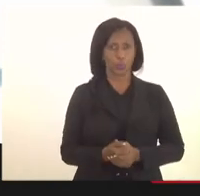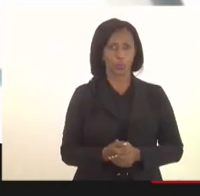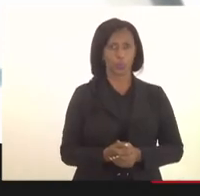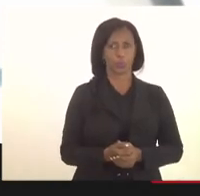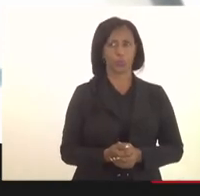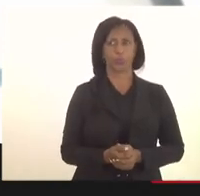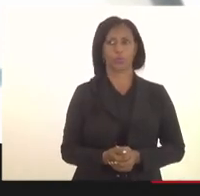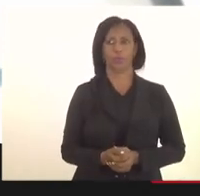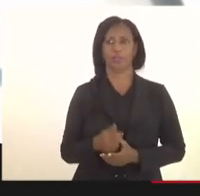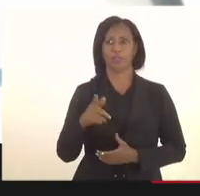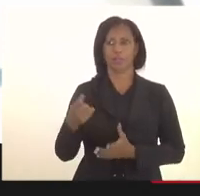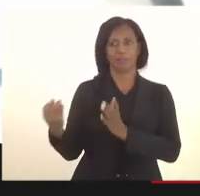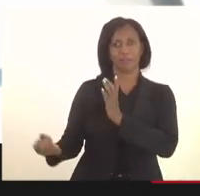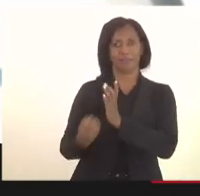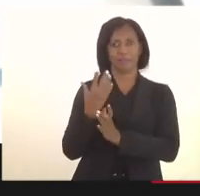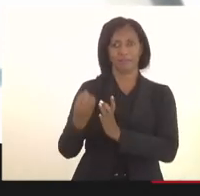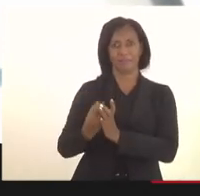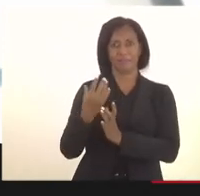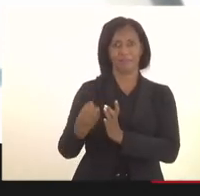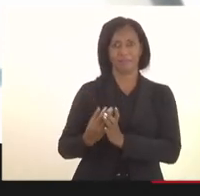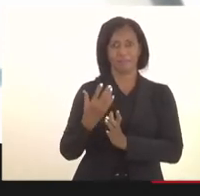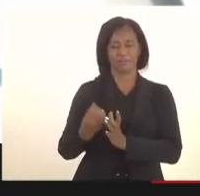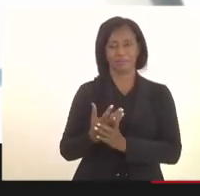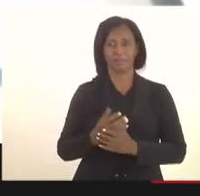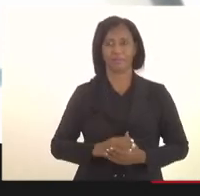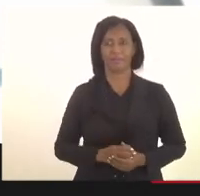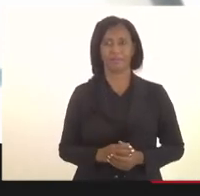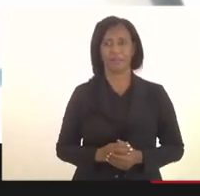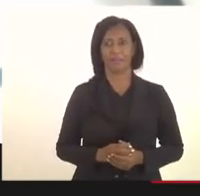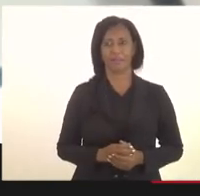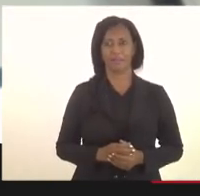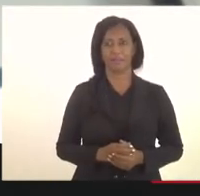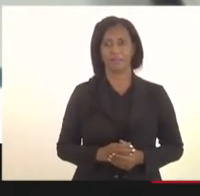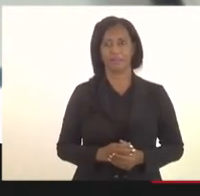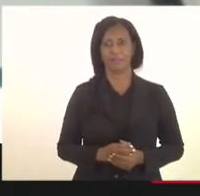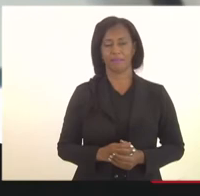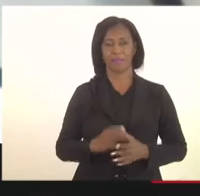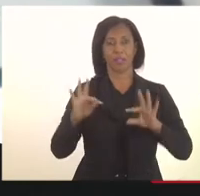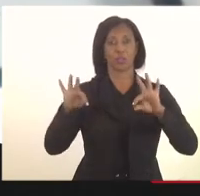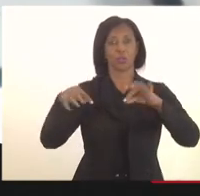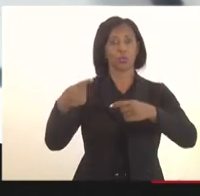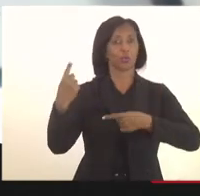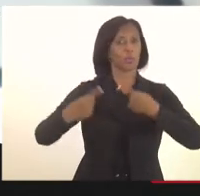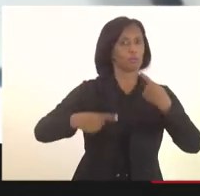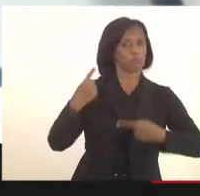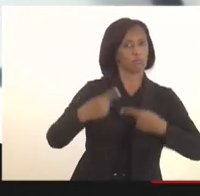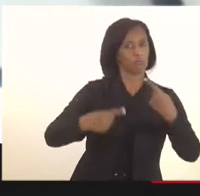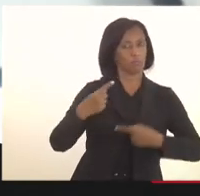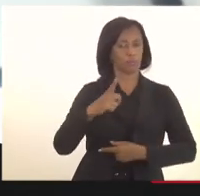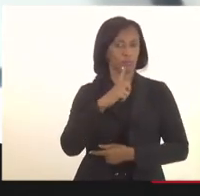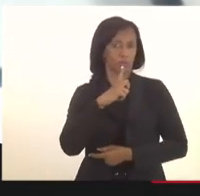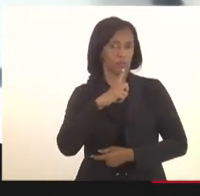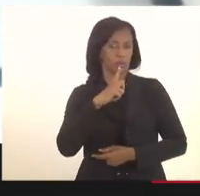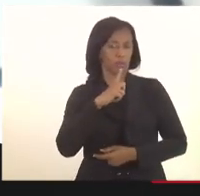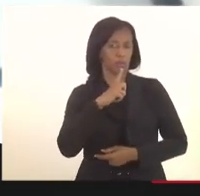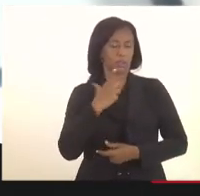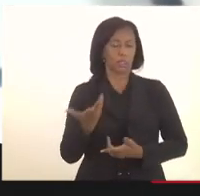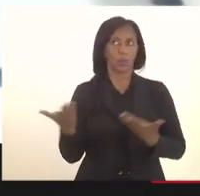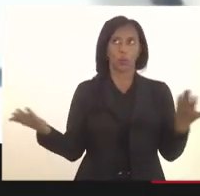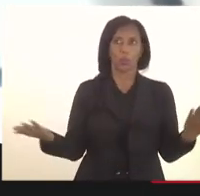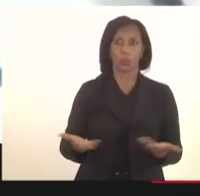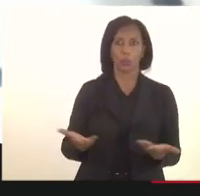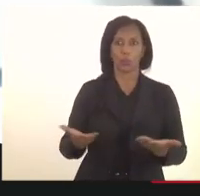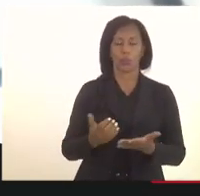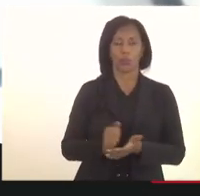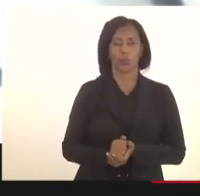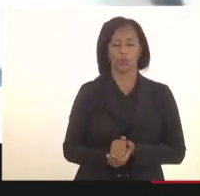do desinvestimento da Petrobras, como parte, enfim, de toda essa discussão que envolve essa disputa, que hoje